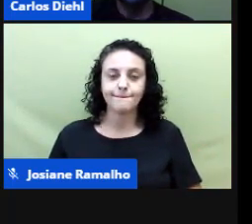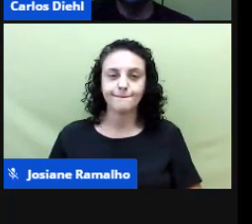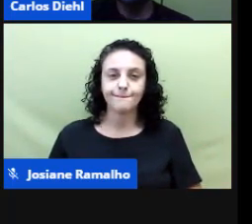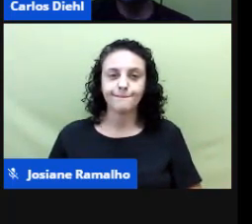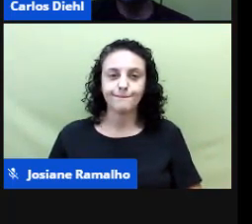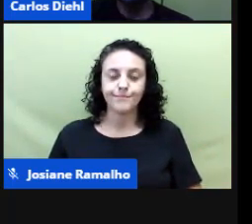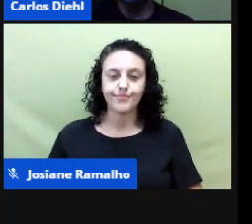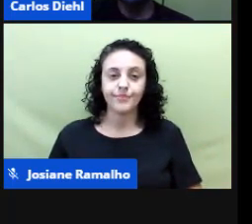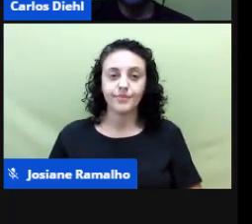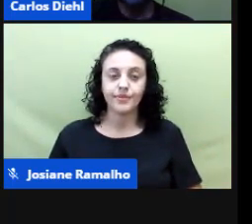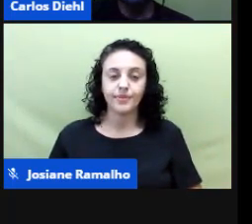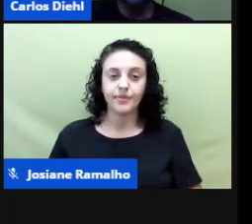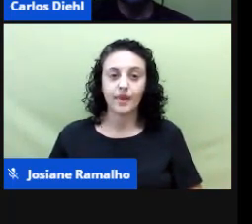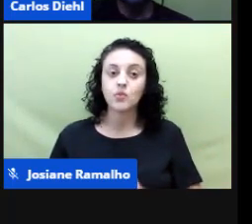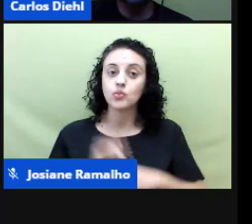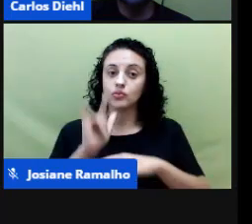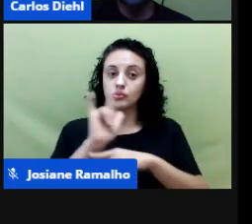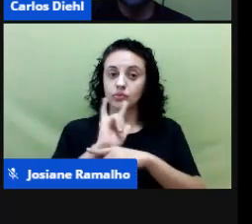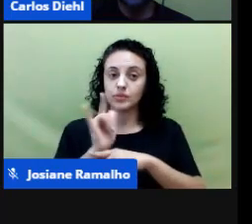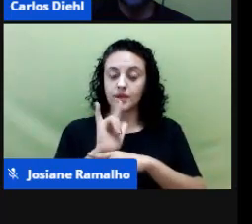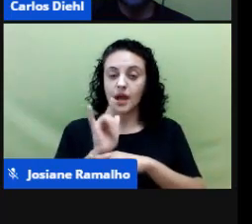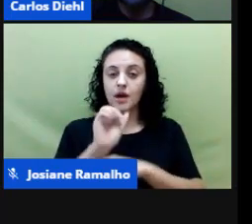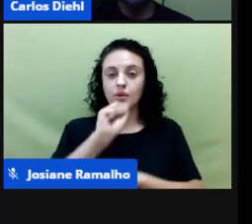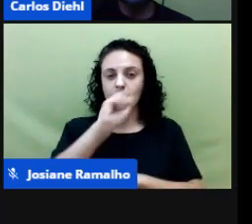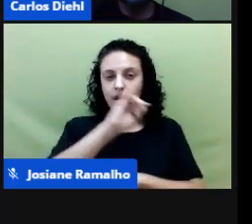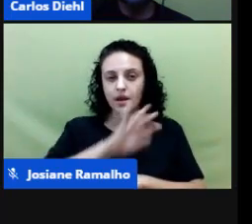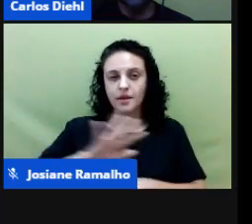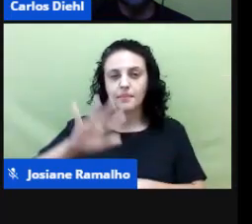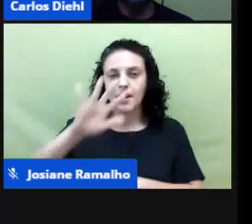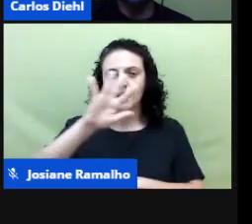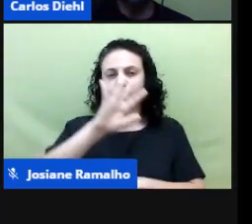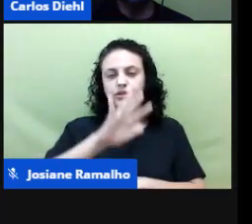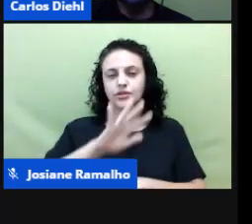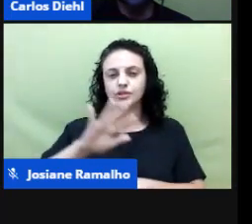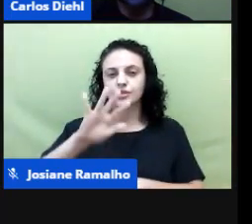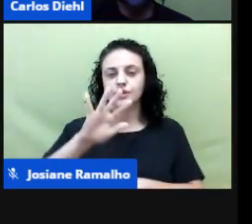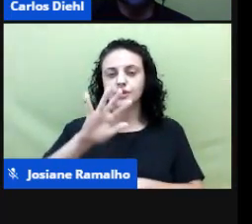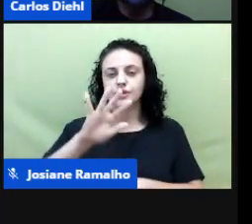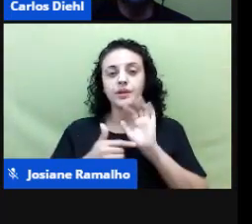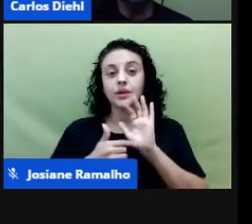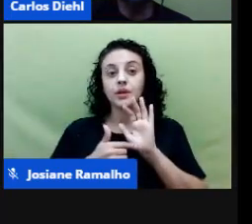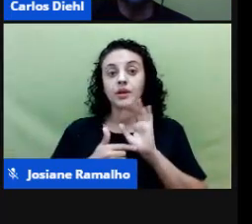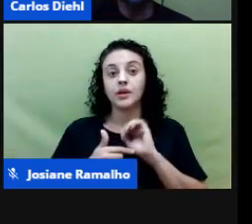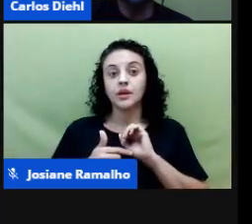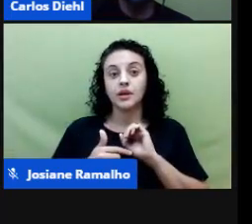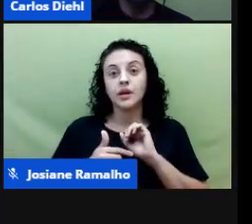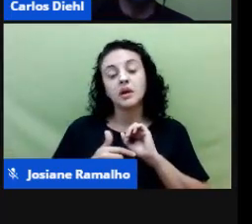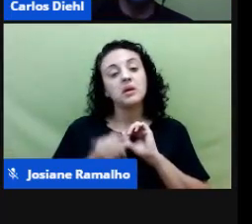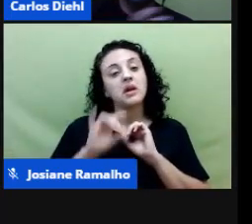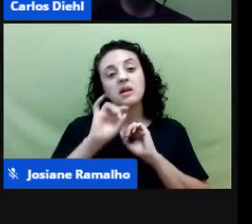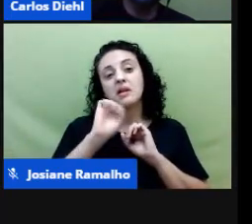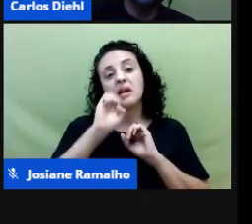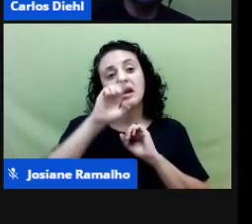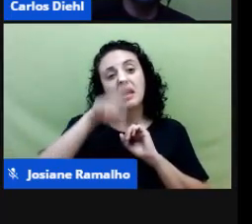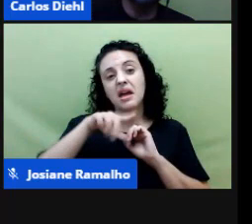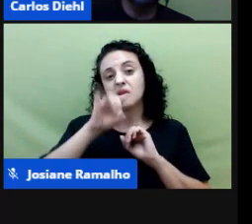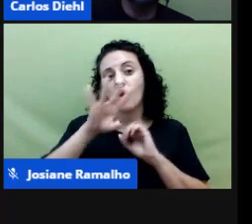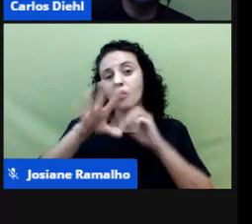Então, nesse tipo de documentário, a imagem ela acaba tendo um papel só complementar. Ao